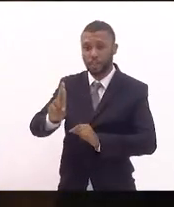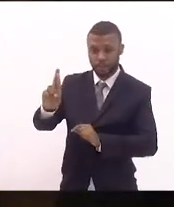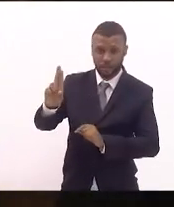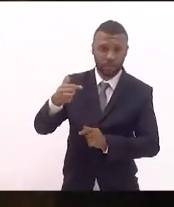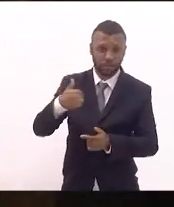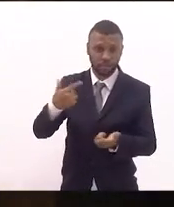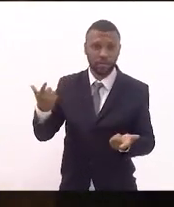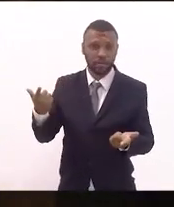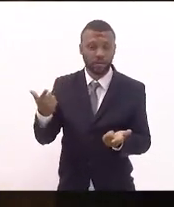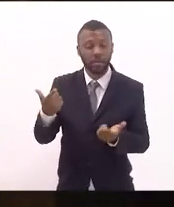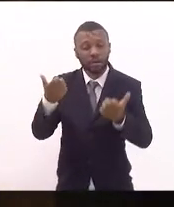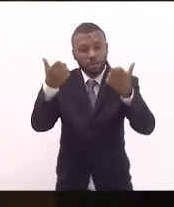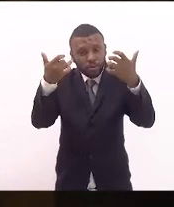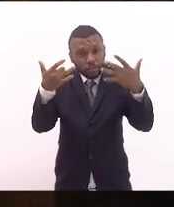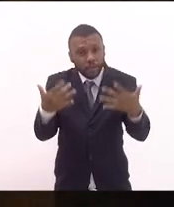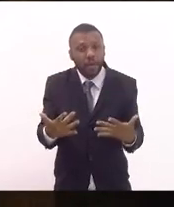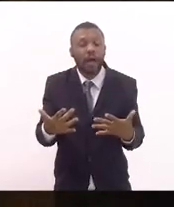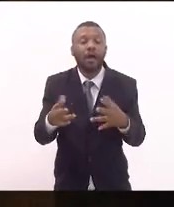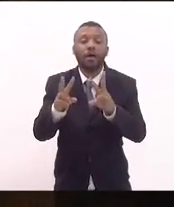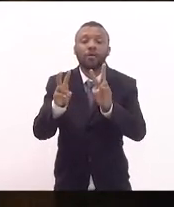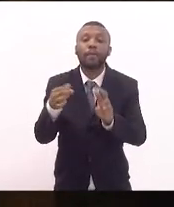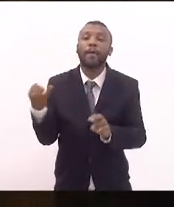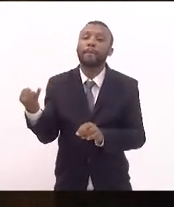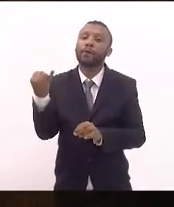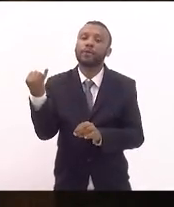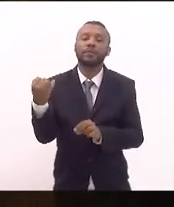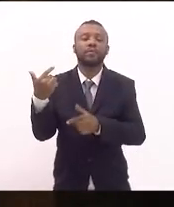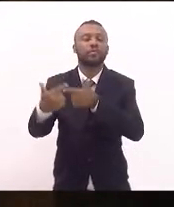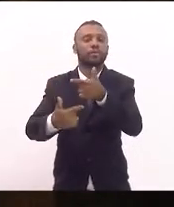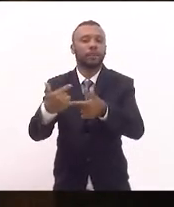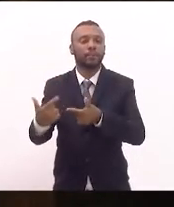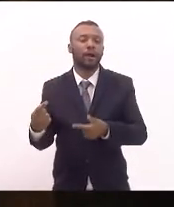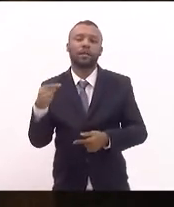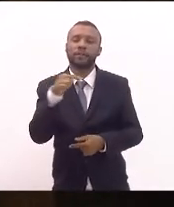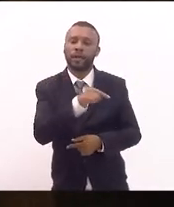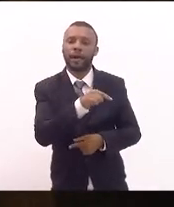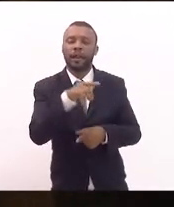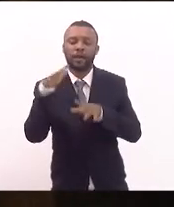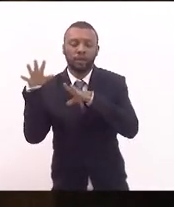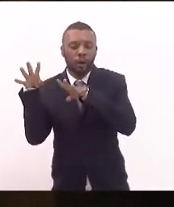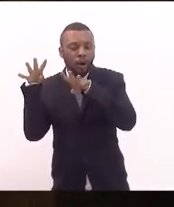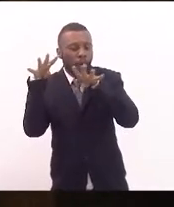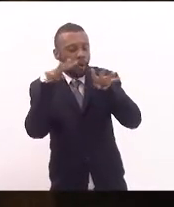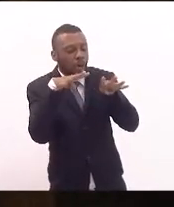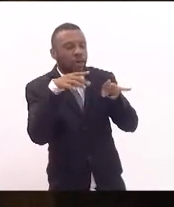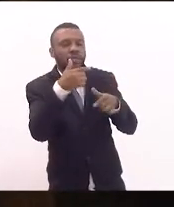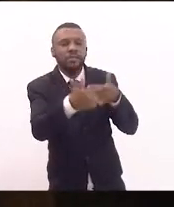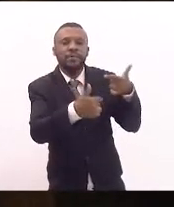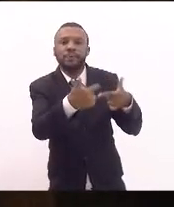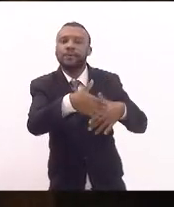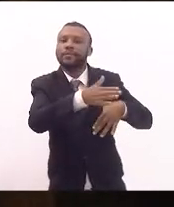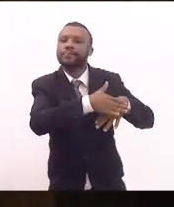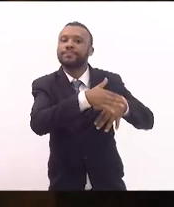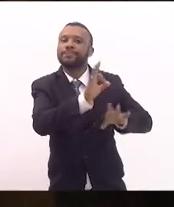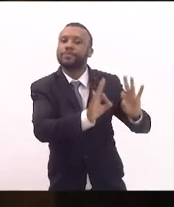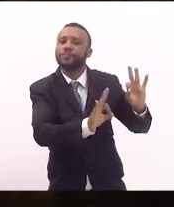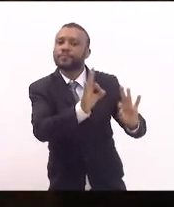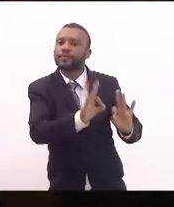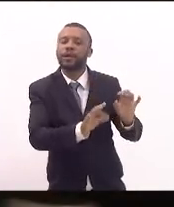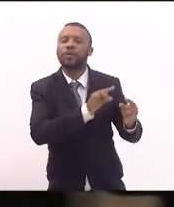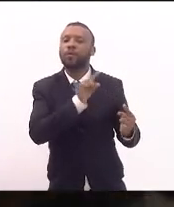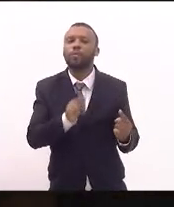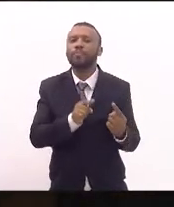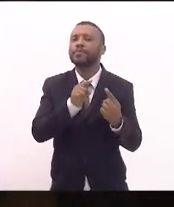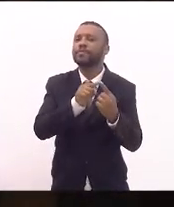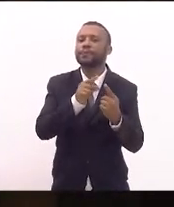da importância da atuação dela e da visibilidade do trabalho que é feito por ela para que a